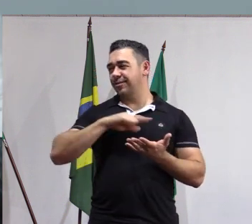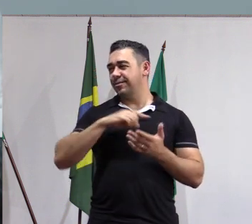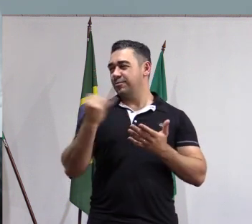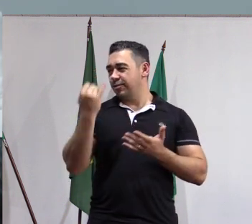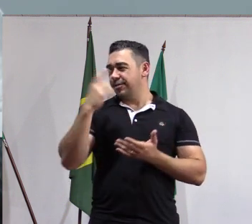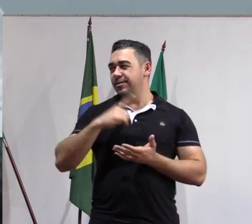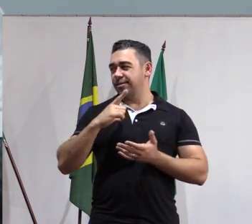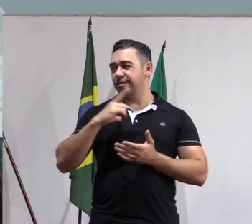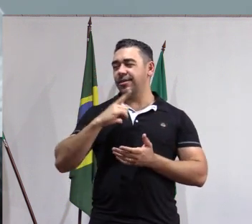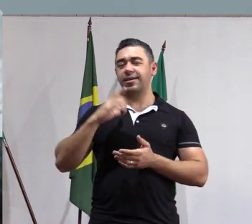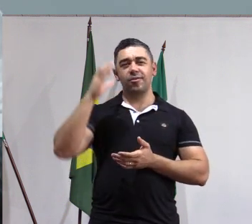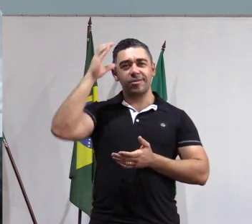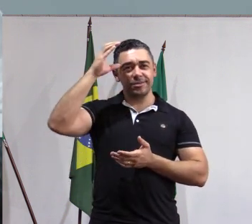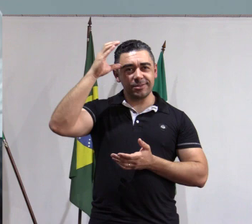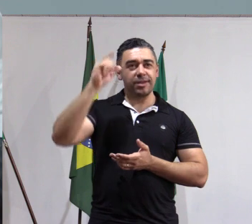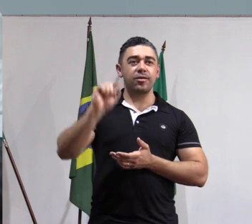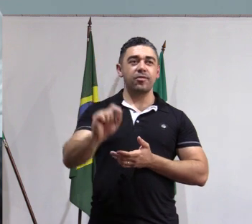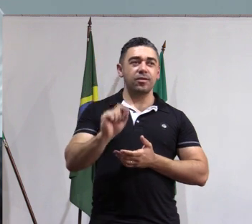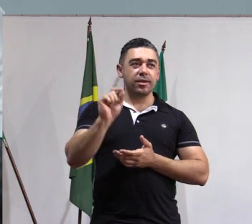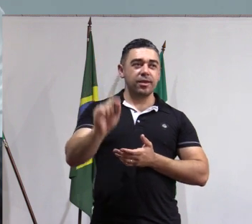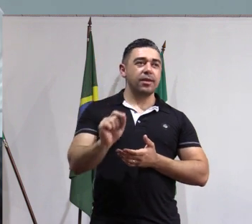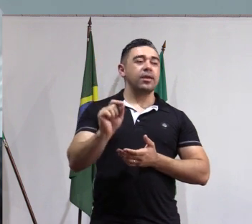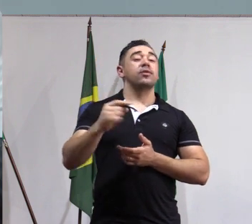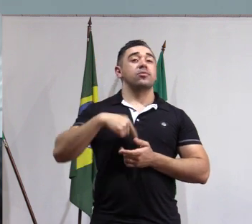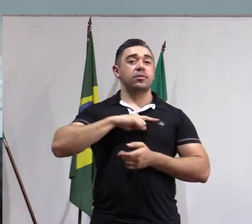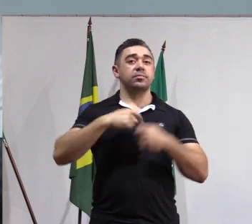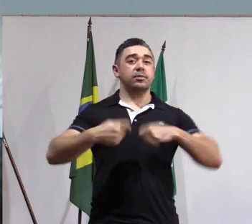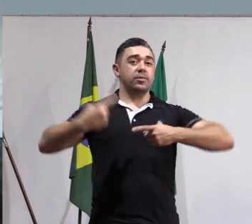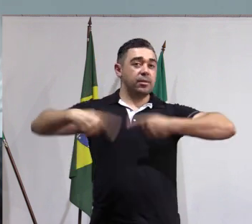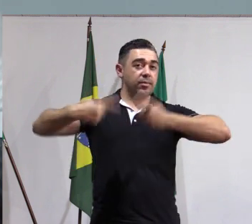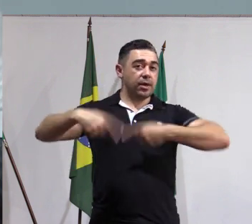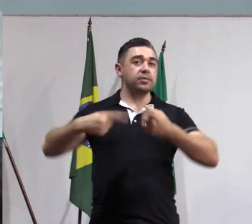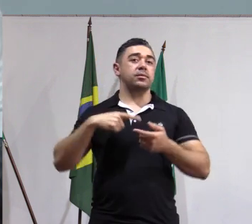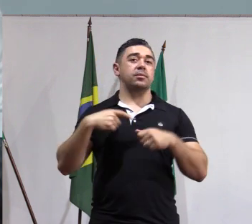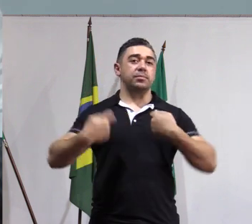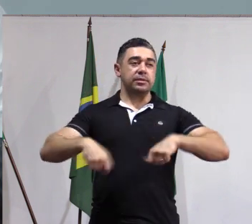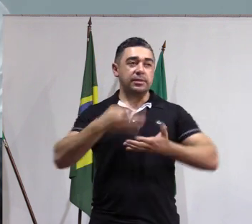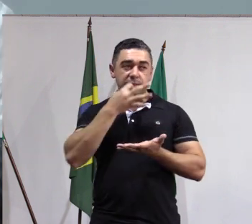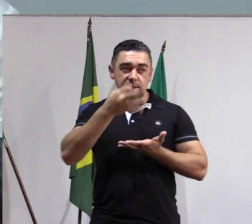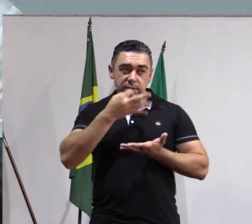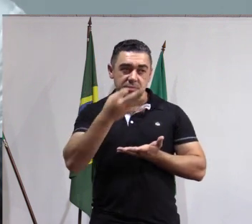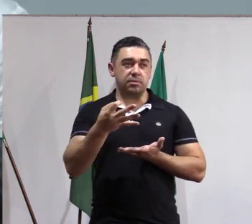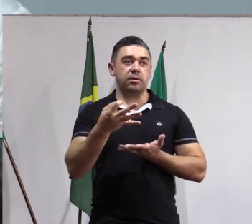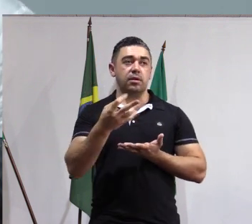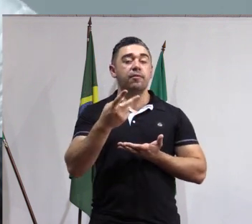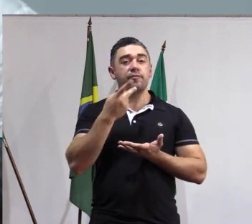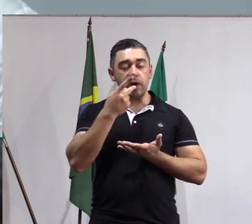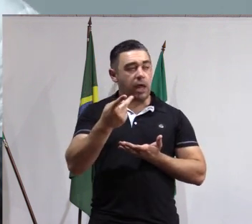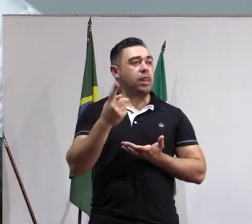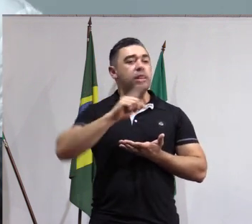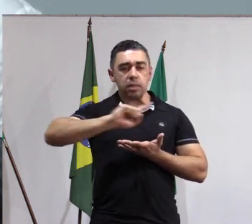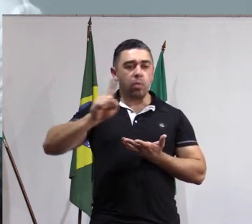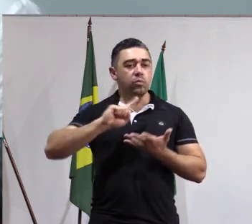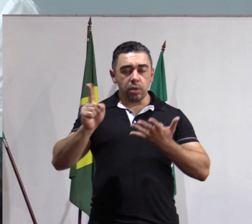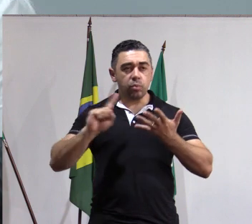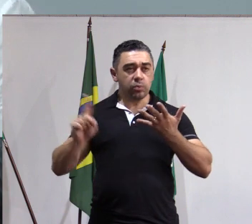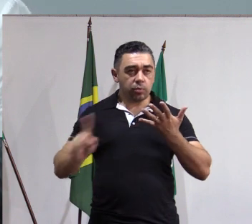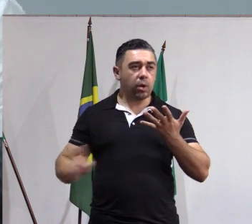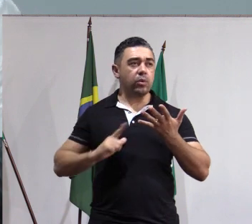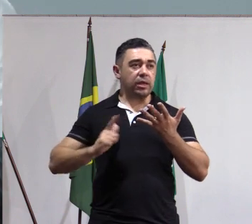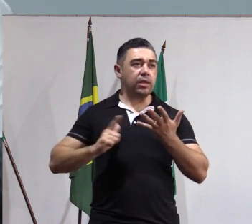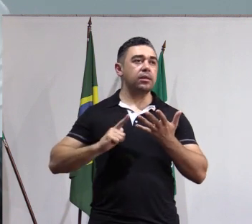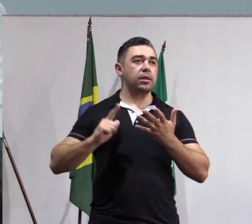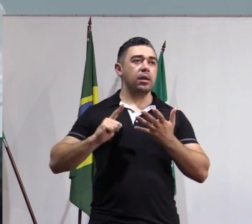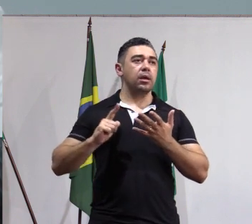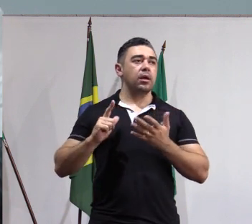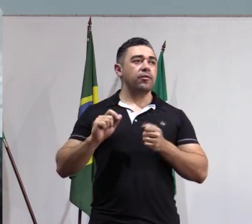consciência e, se for para fazer o debate, que o debate seja extremamente crítico. Um debate que diga não a cada uma das cláusulas que coloca